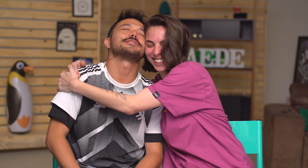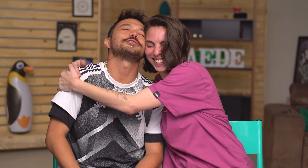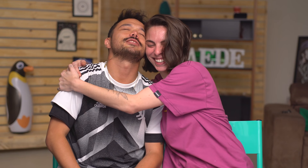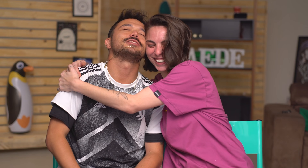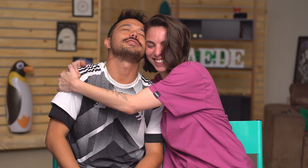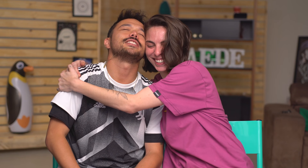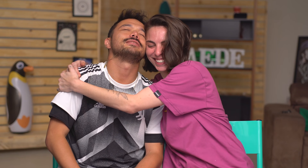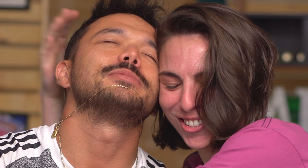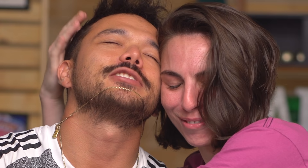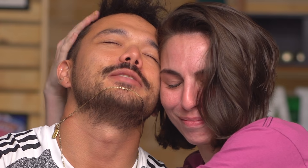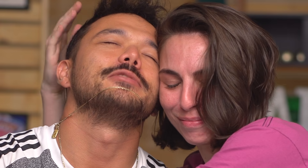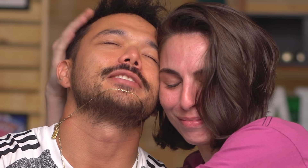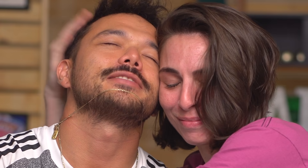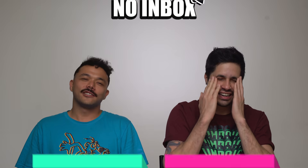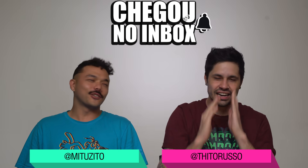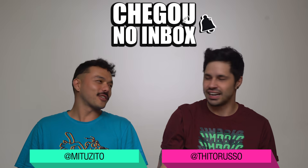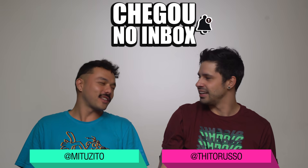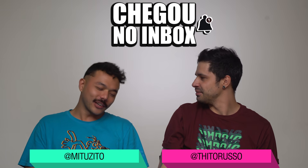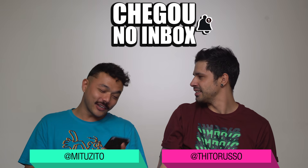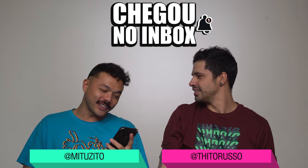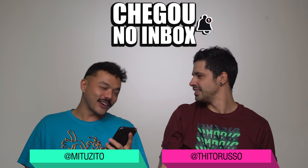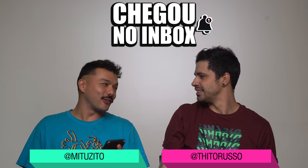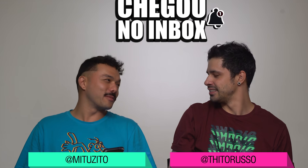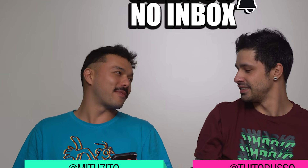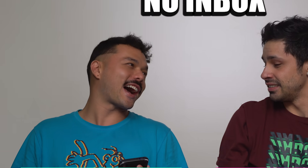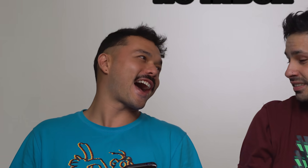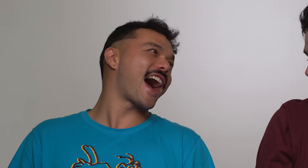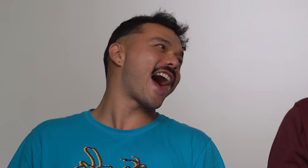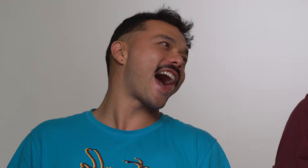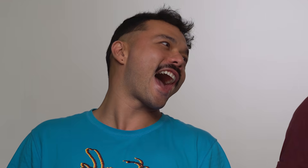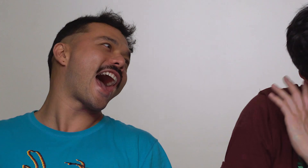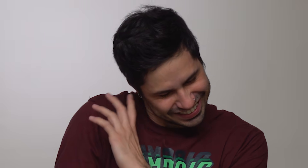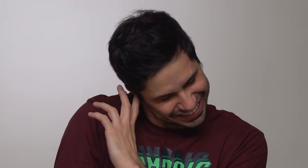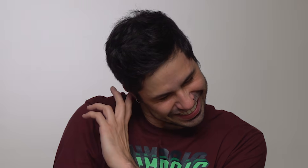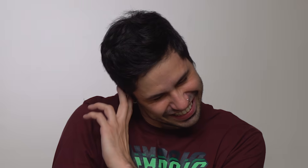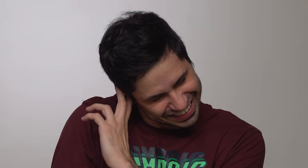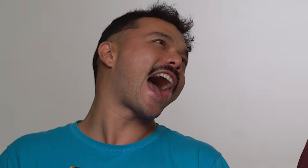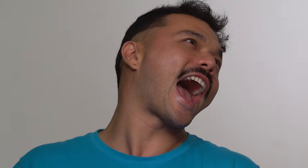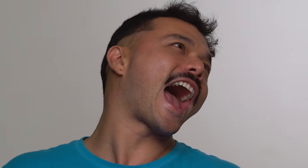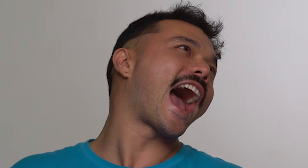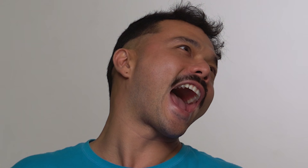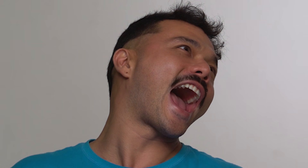Inbox aí, porque eu tô triste, vai. Vamos pro Chegou no Inbox. Tiozinho que chegou no Inbox!